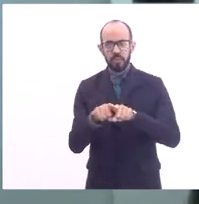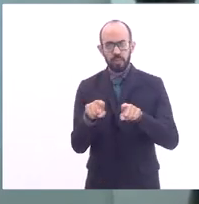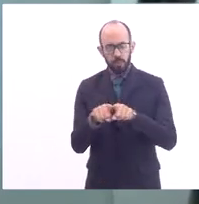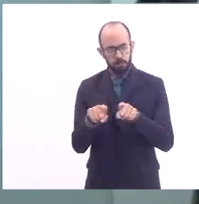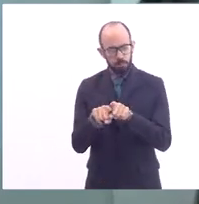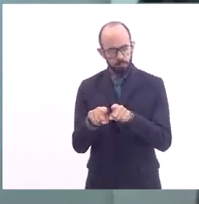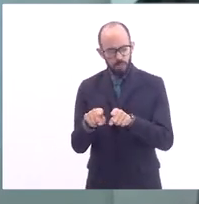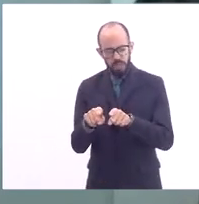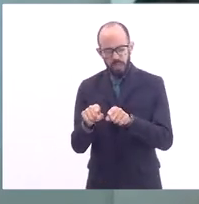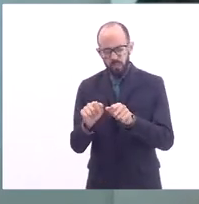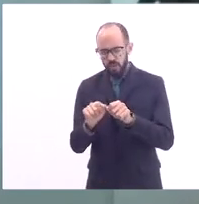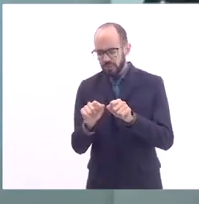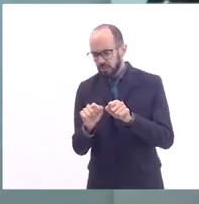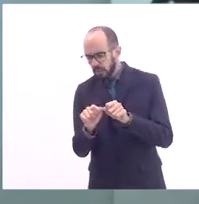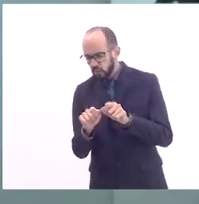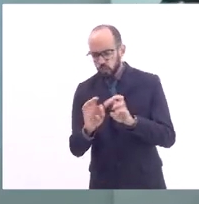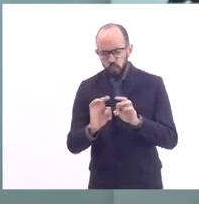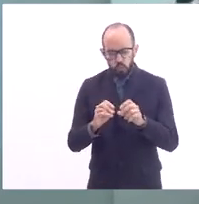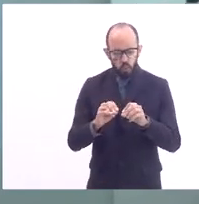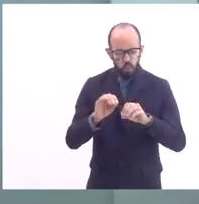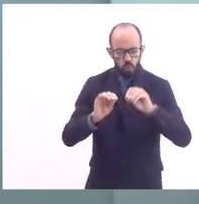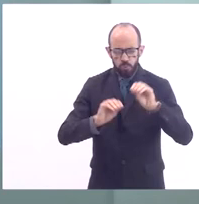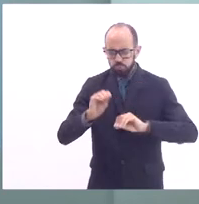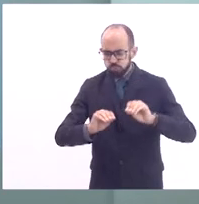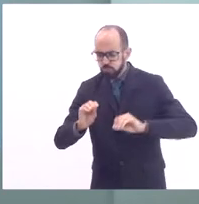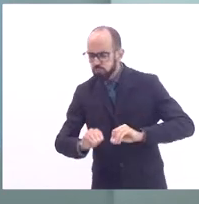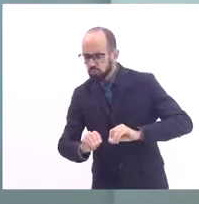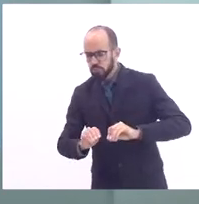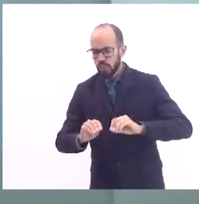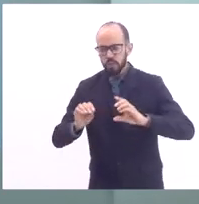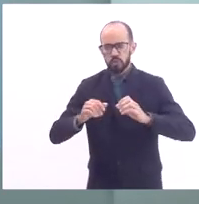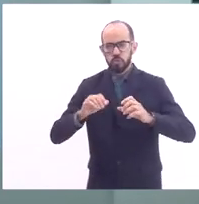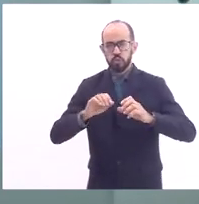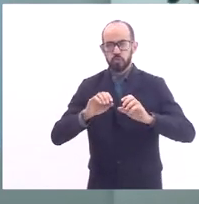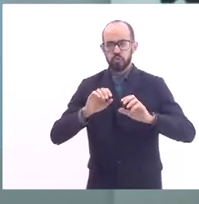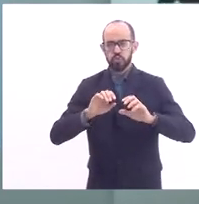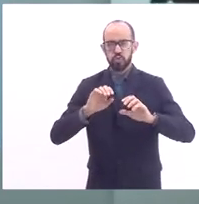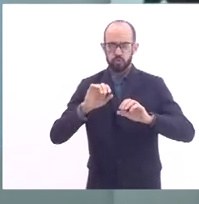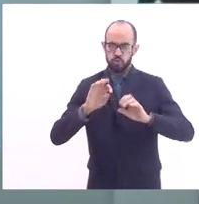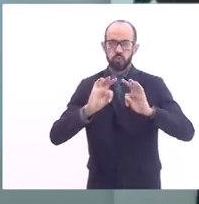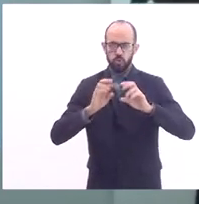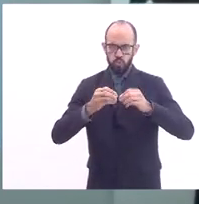a composição, manobra de circuitos para facilitar e agilizar